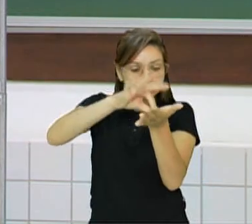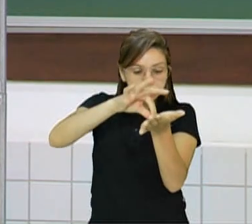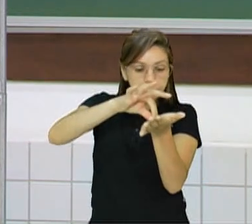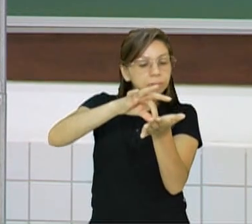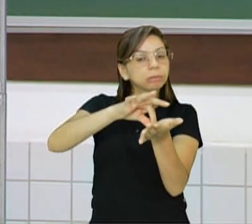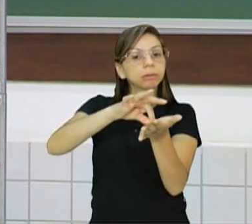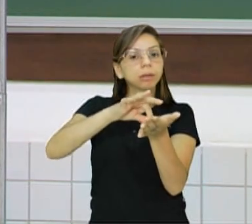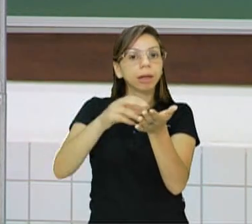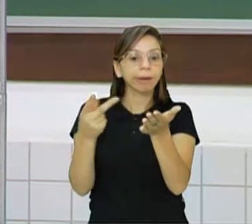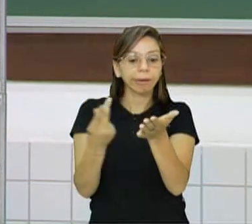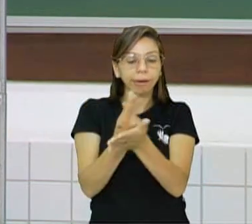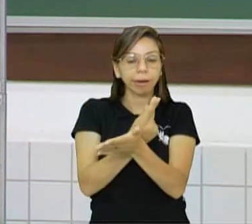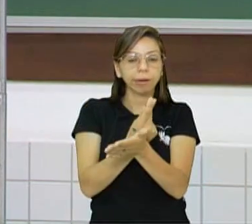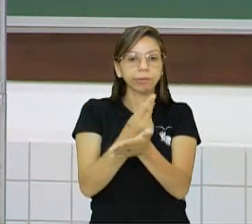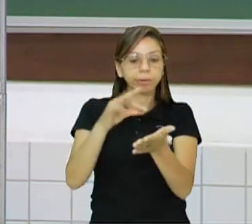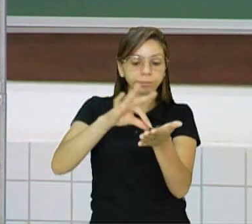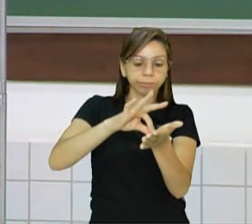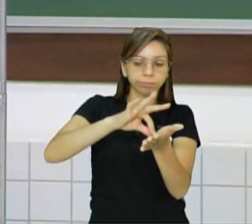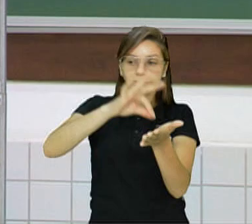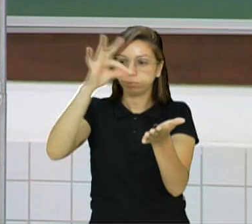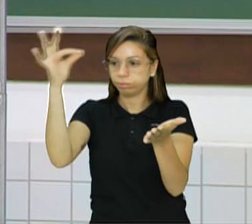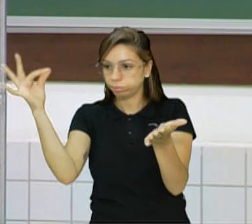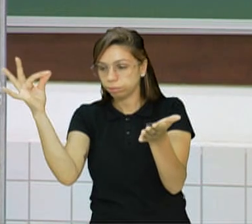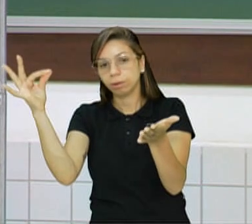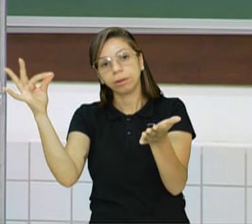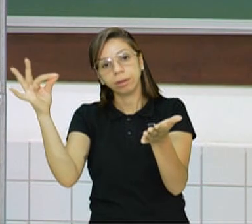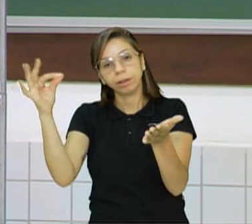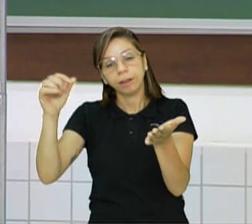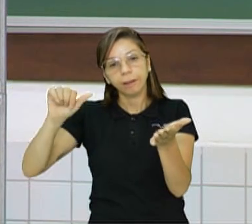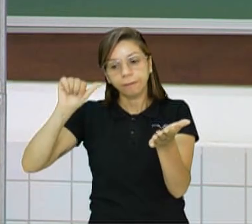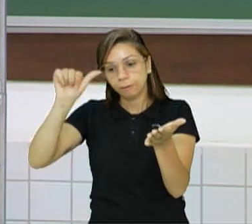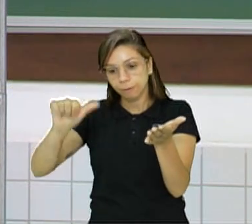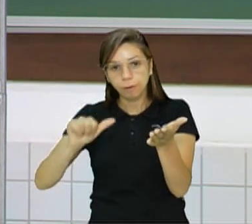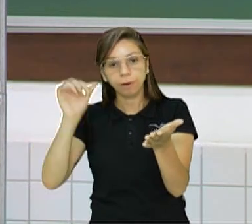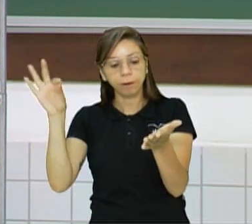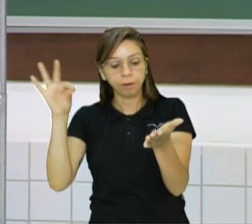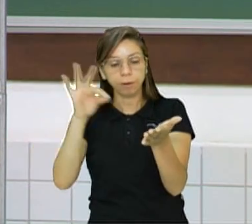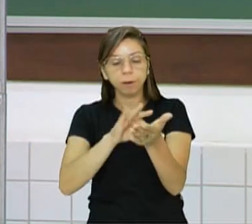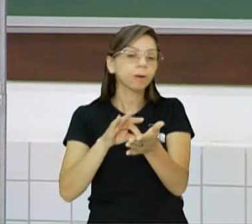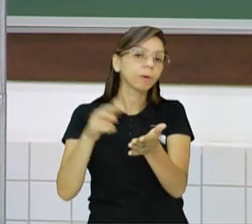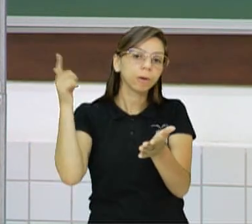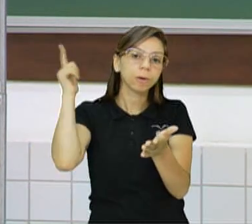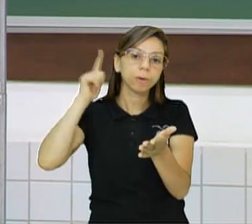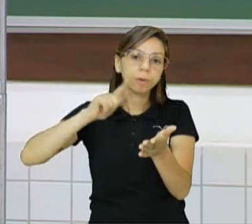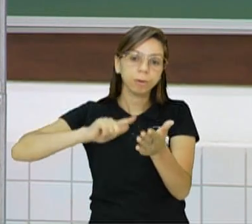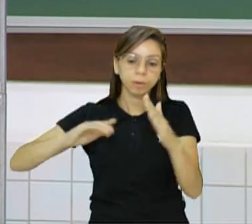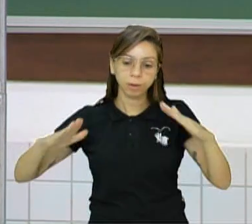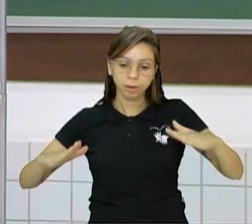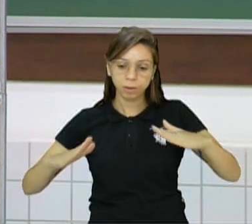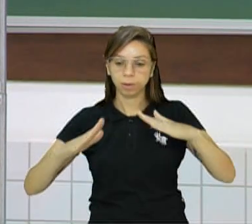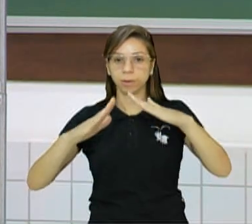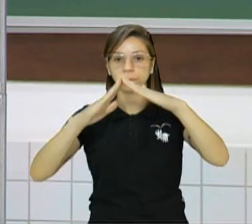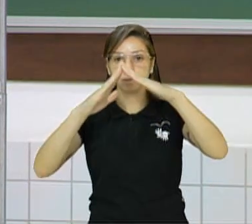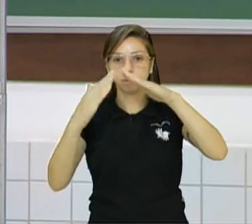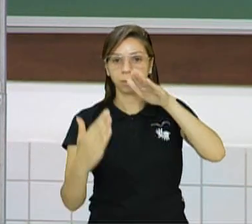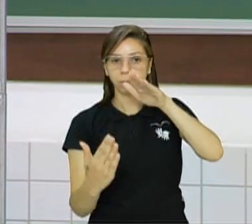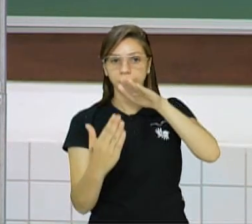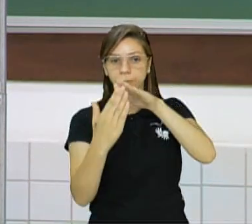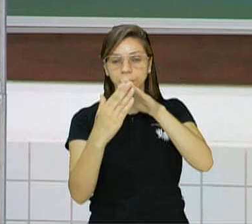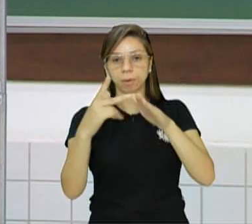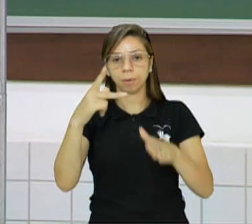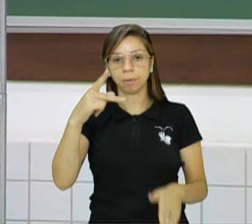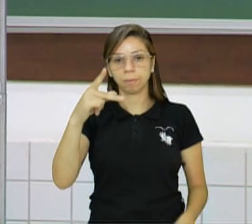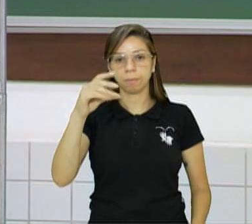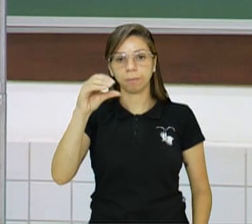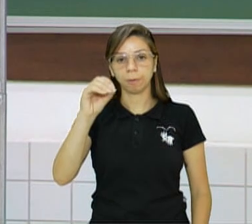lado certo, tira o palito, espeta do outro ladinho até a gente conseguir formar ali o nosso poliedro. E